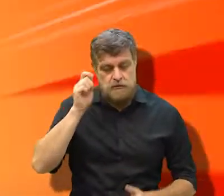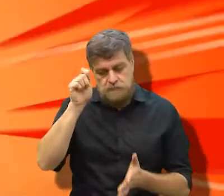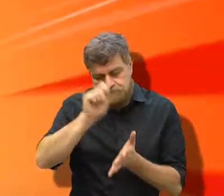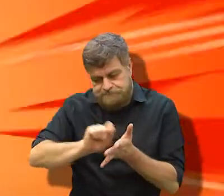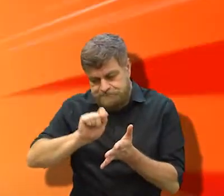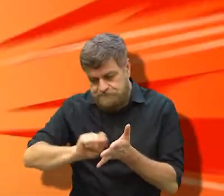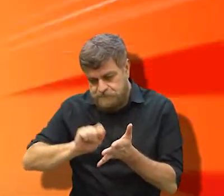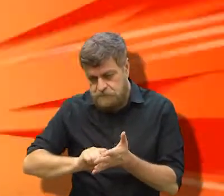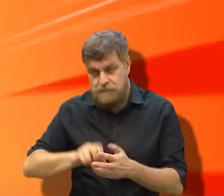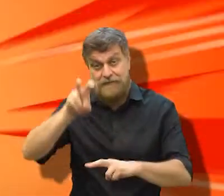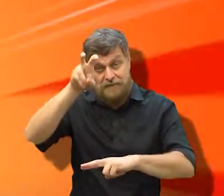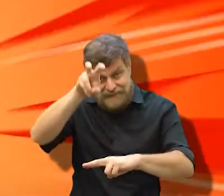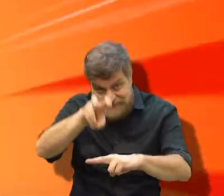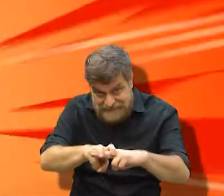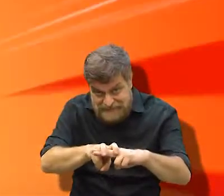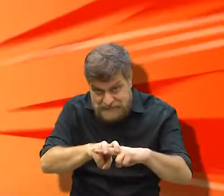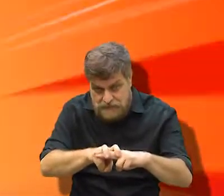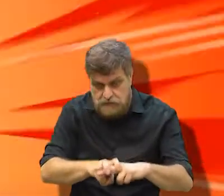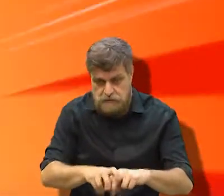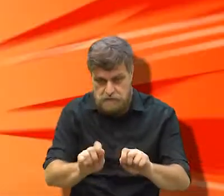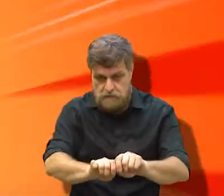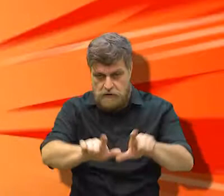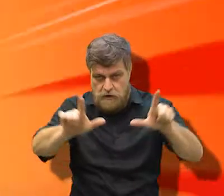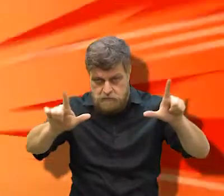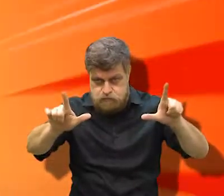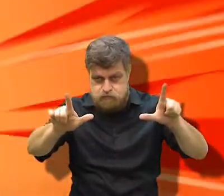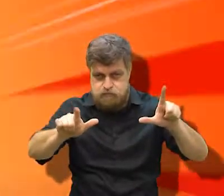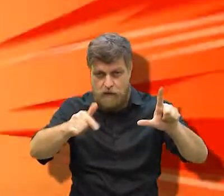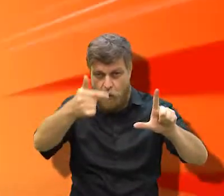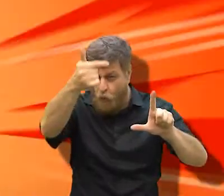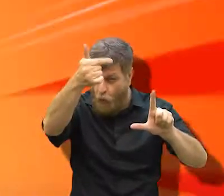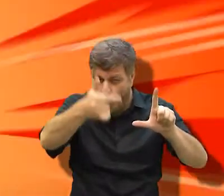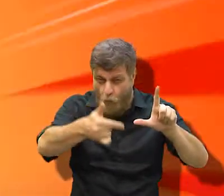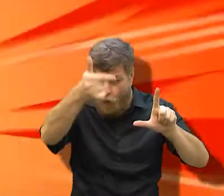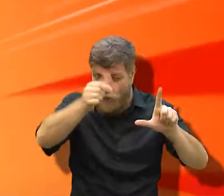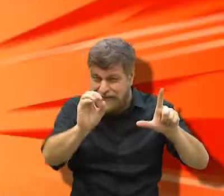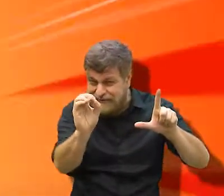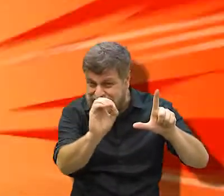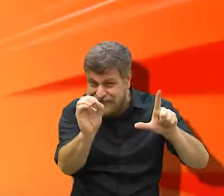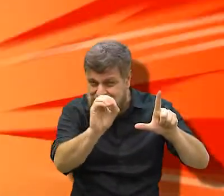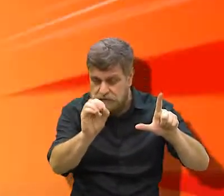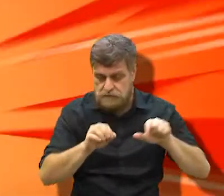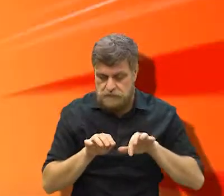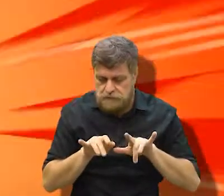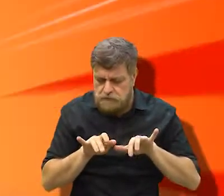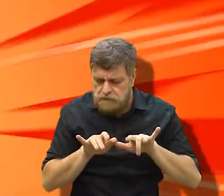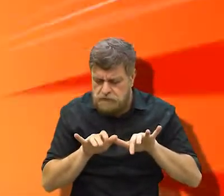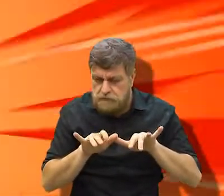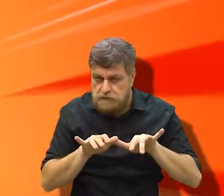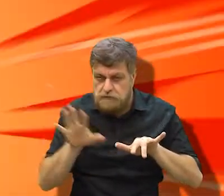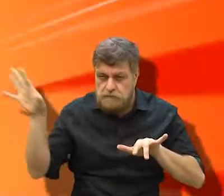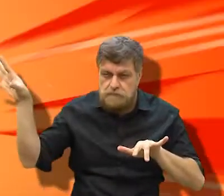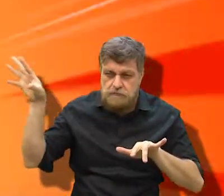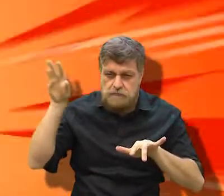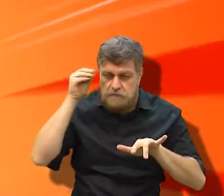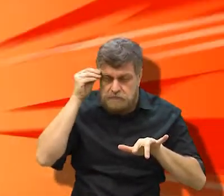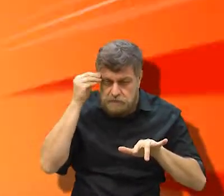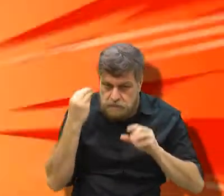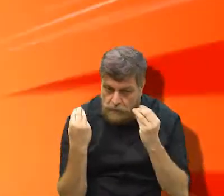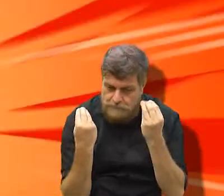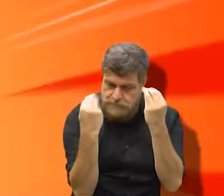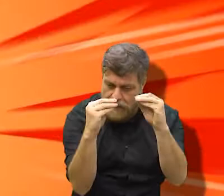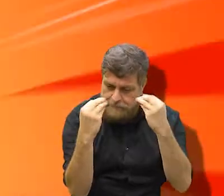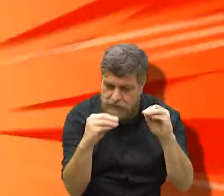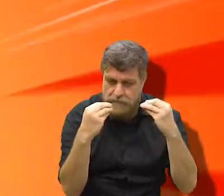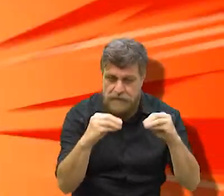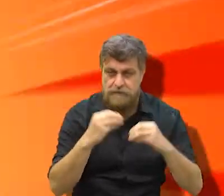Não. Senta, abre o computador, a telinha está lá em branco. Você tem que transpor esse